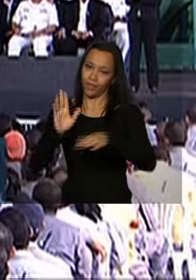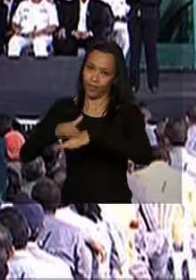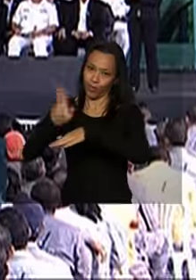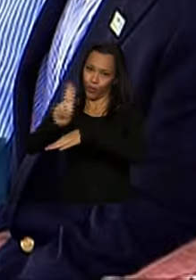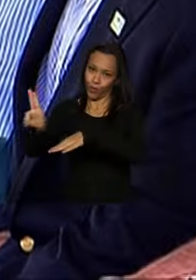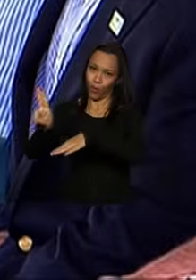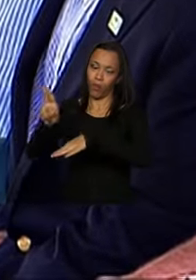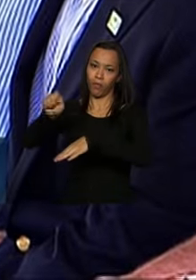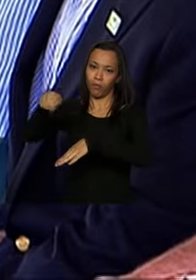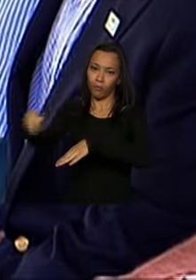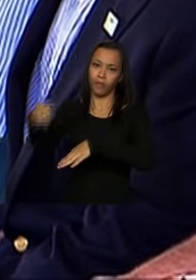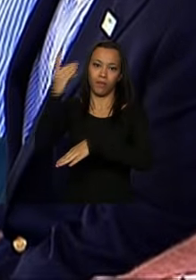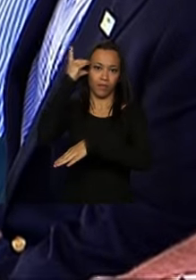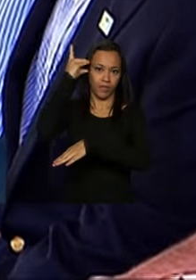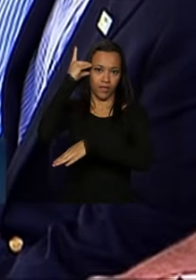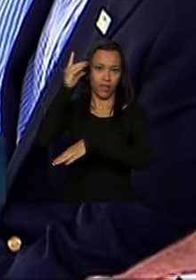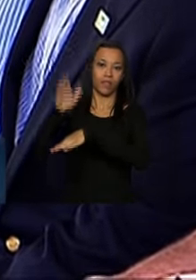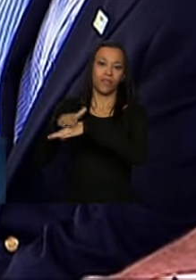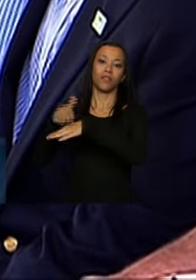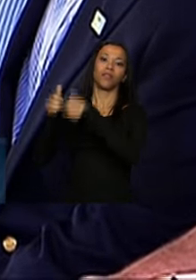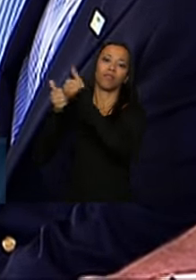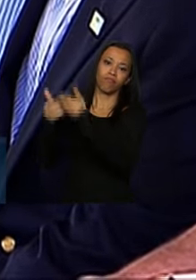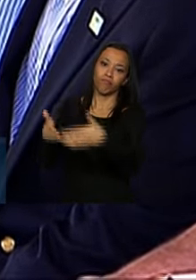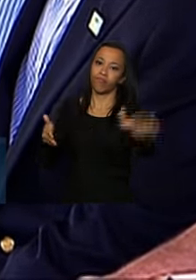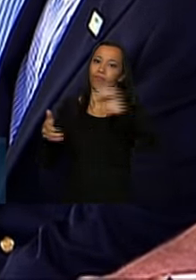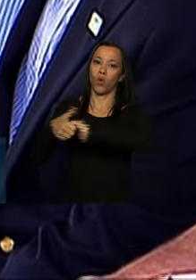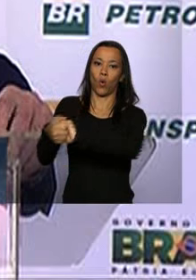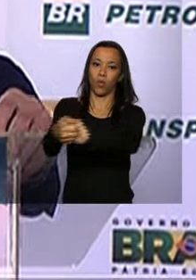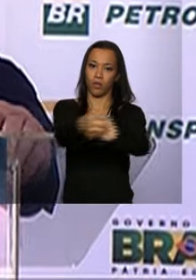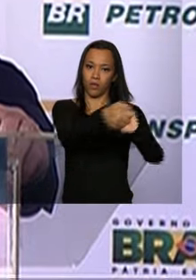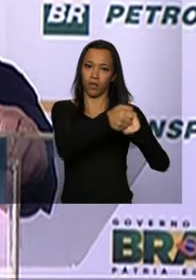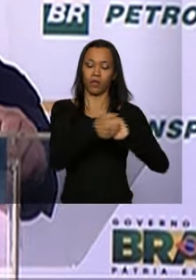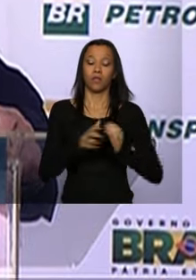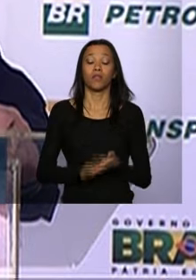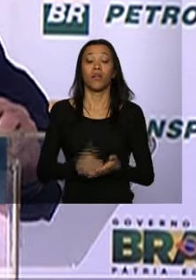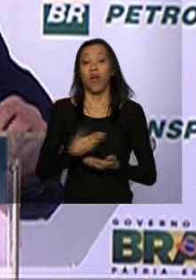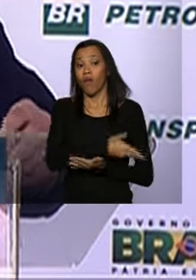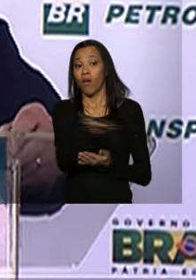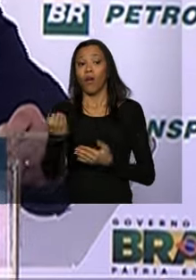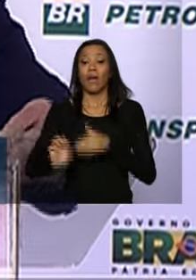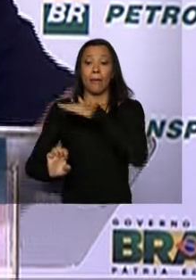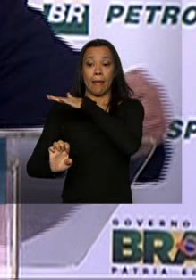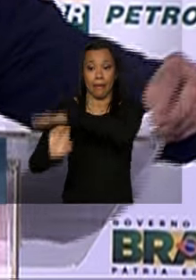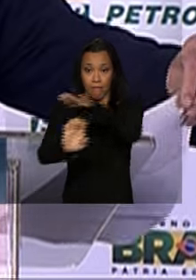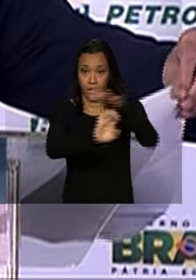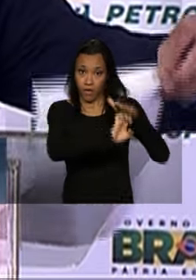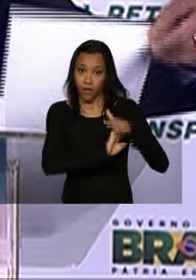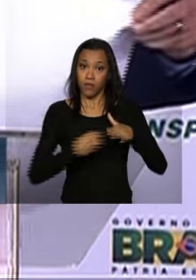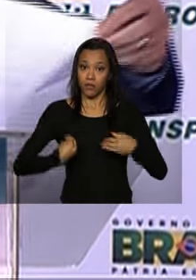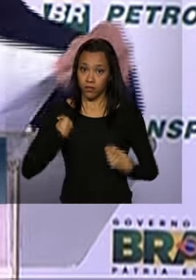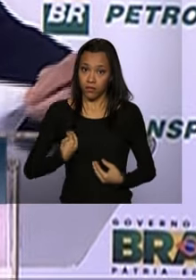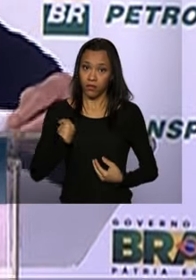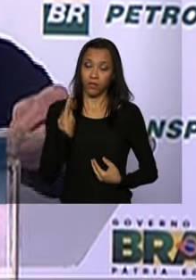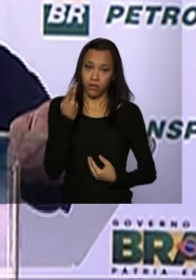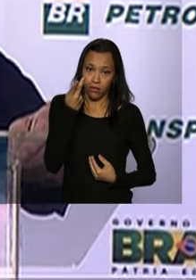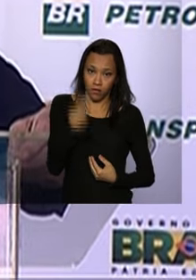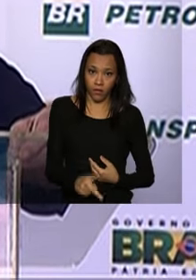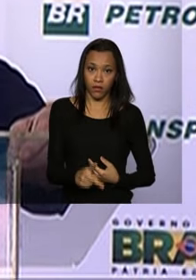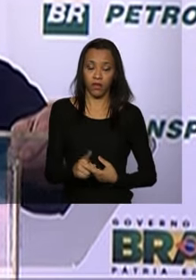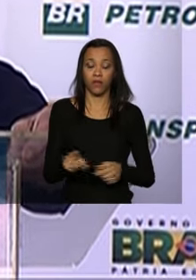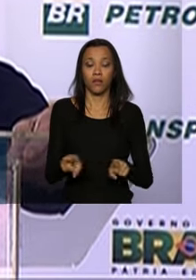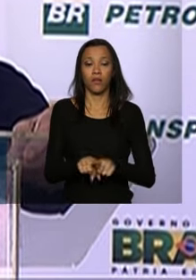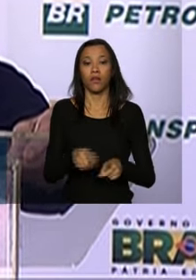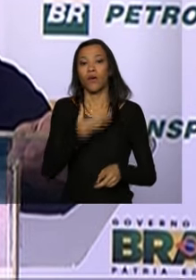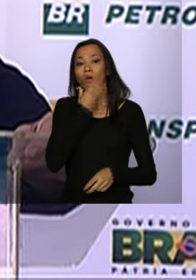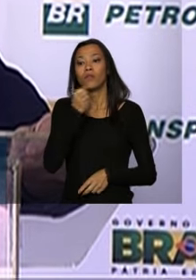nome da senhora, né? Muito obrigado. Senhores empresários, senhores dirigentes, colaboradores do Estaleiro Atlântico Sul,